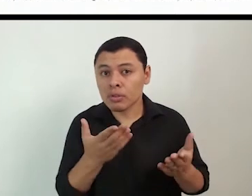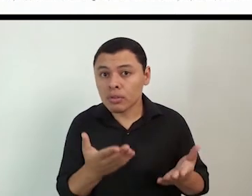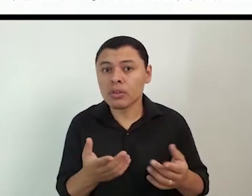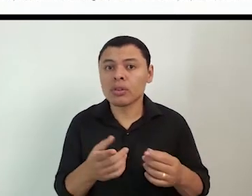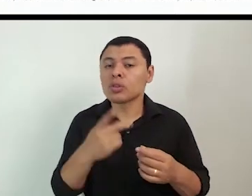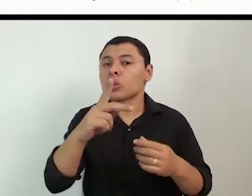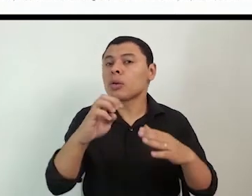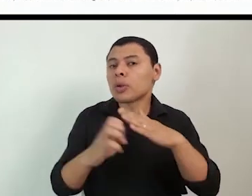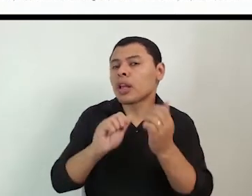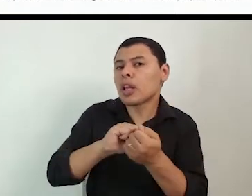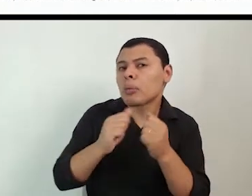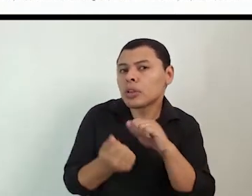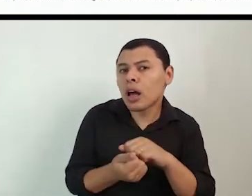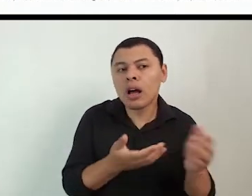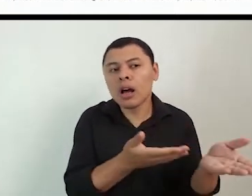alguma deficiência.